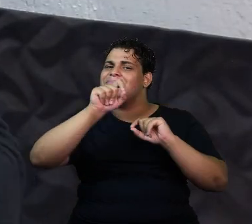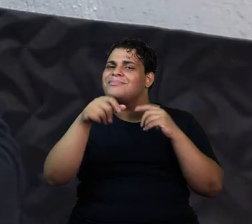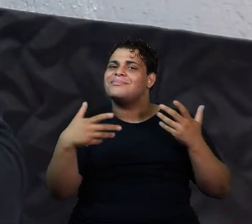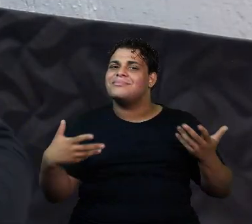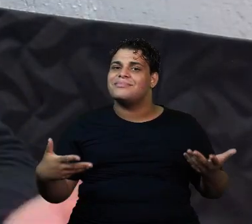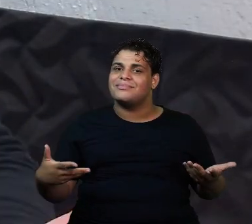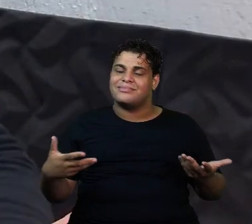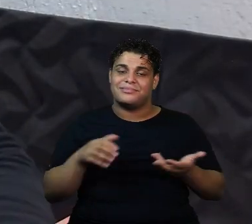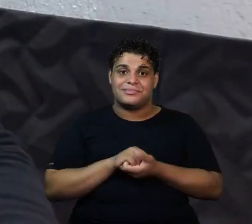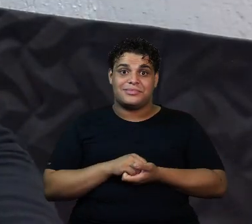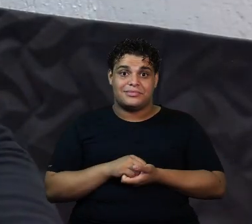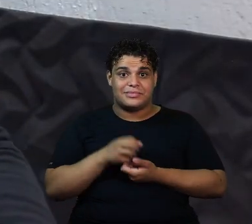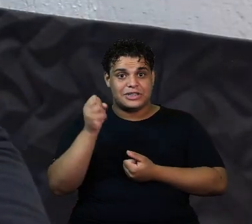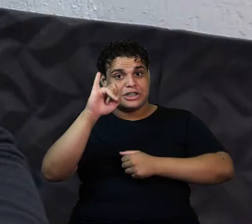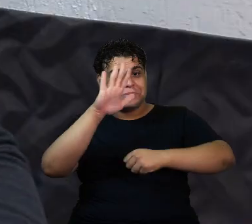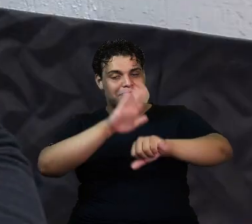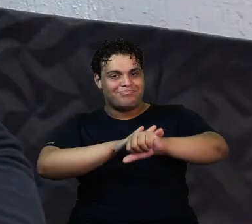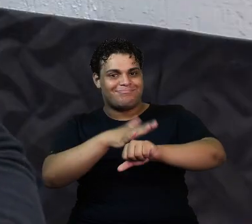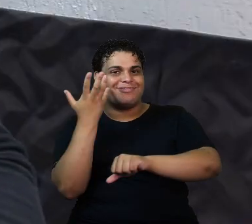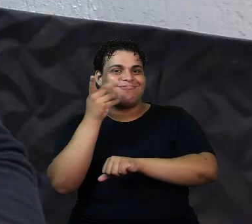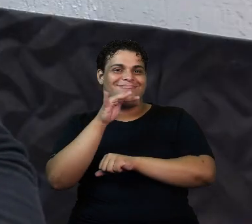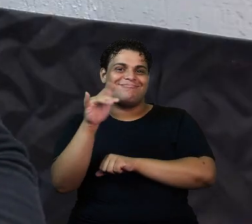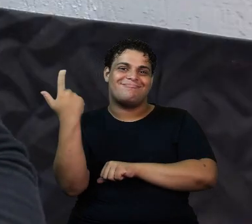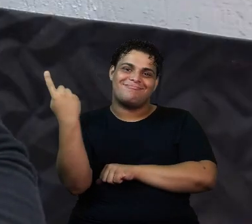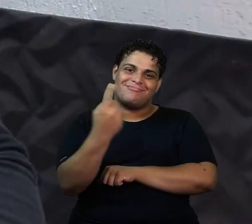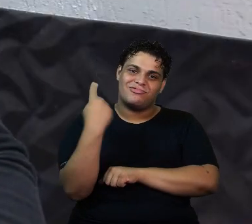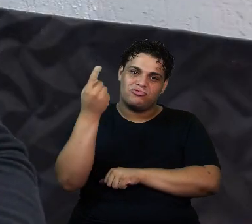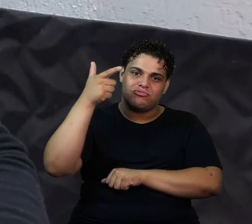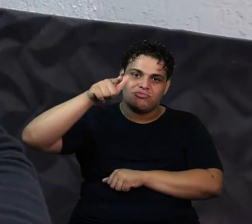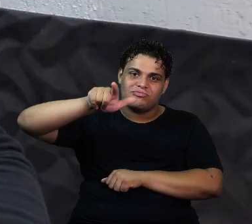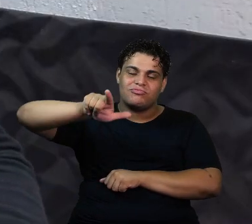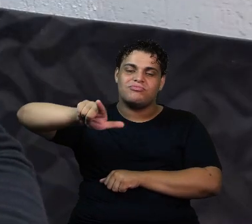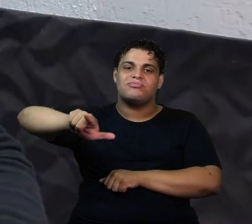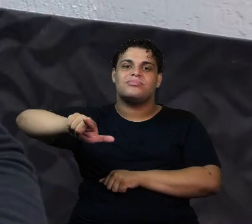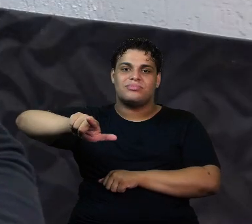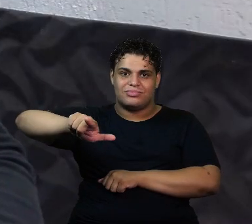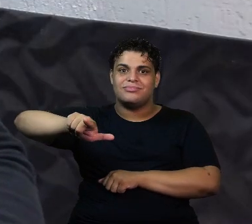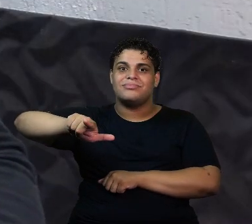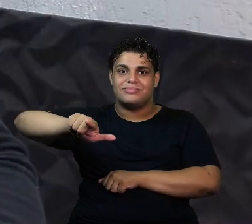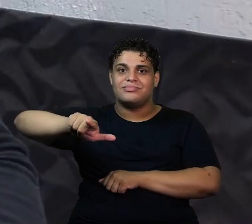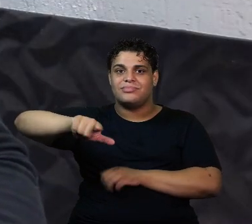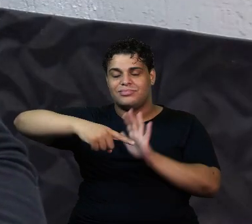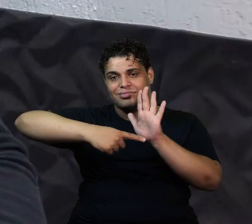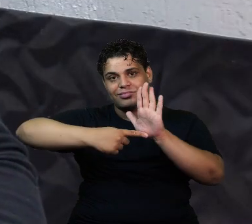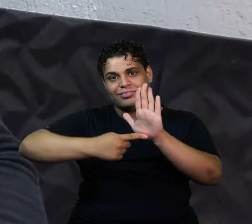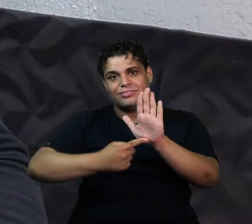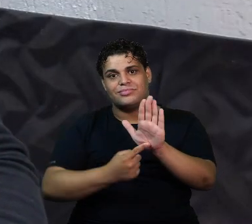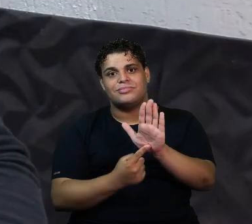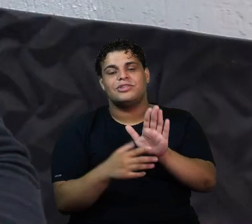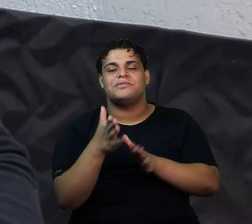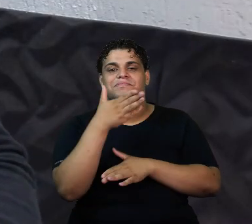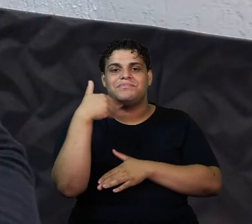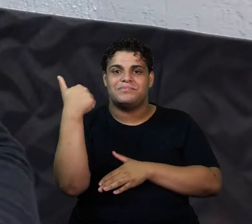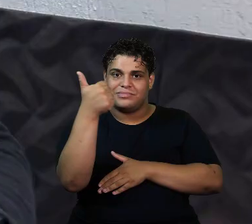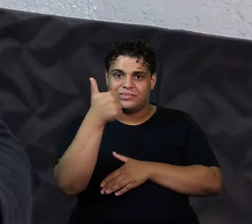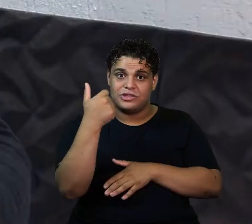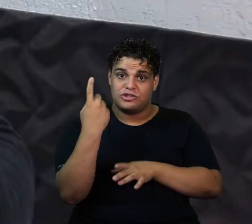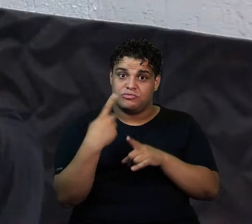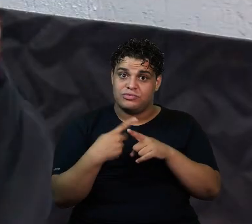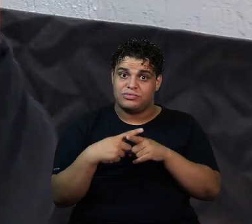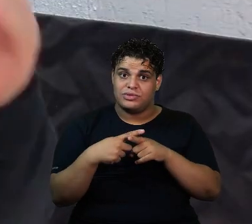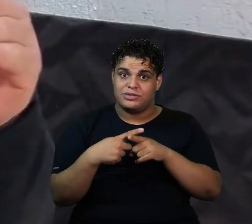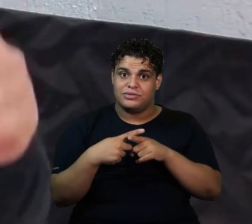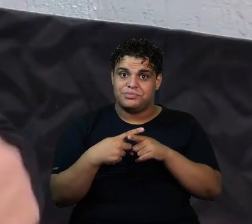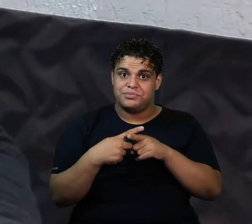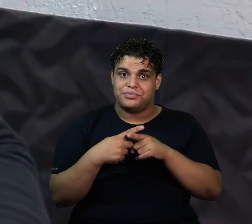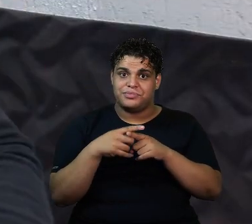o quanto mais crianças a gente conseguir atingir com essa ideia, melhor vai ser, porque a ideia, quando